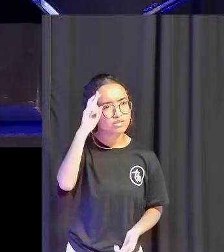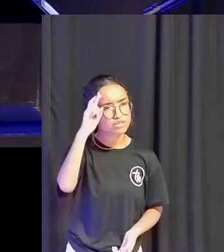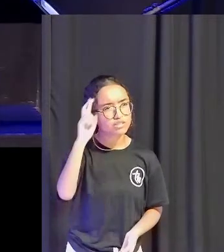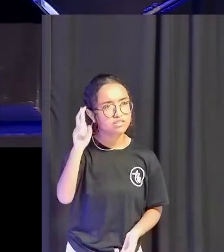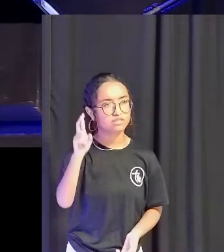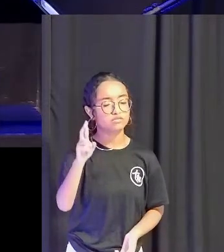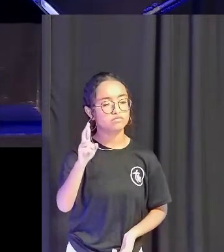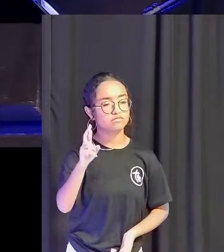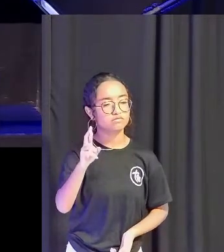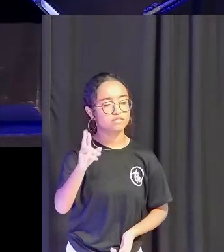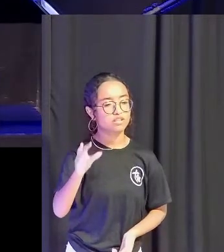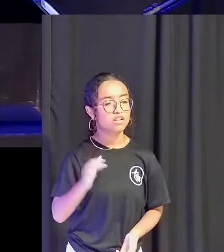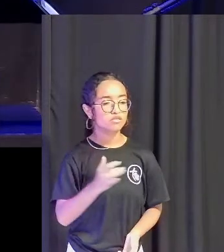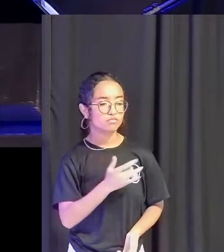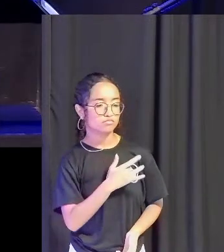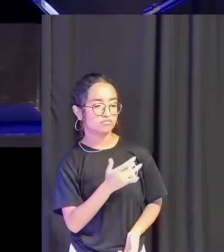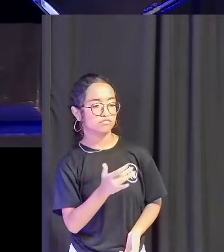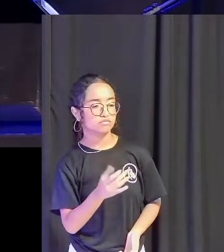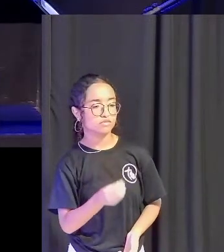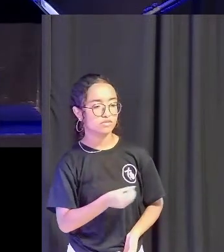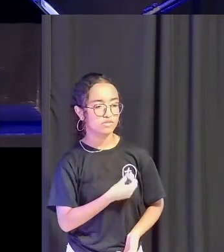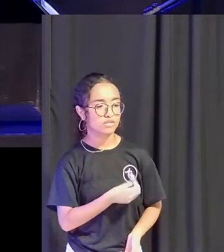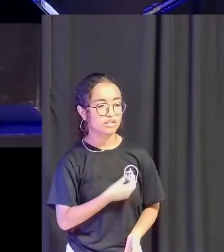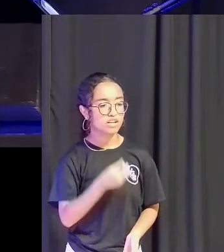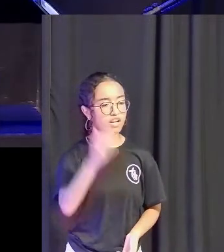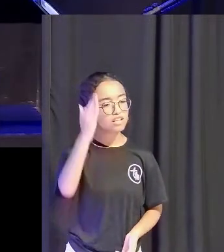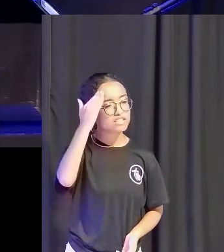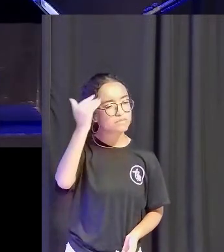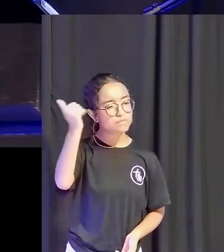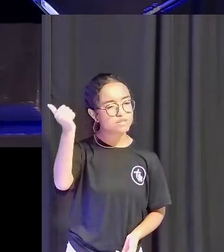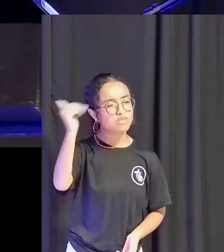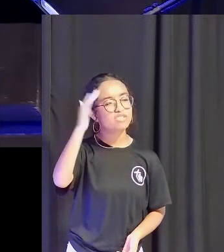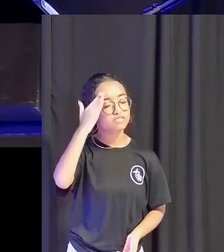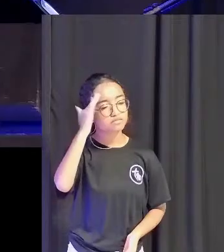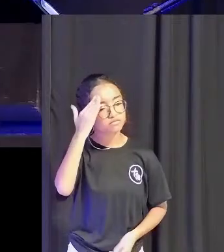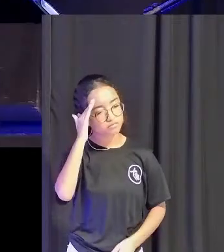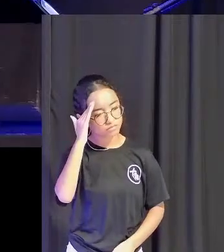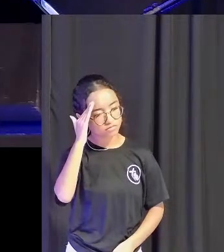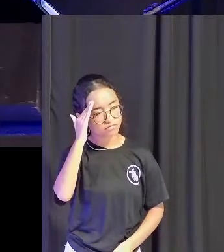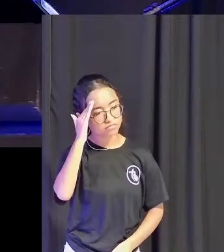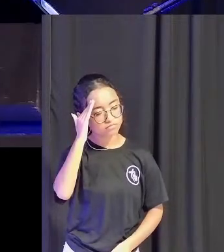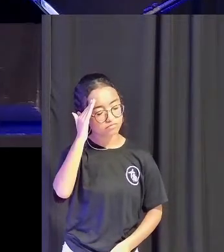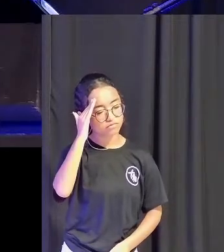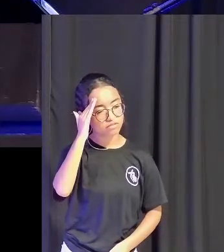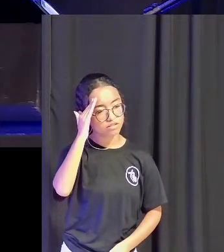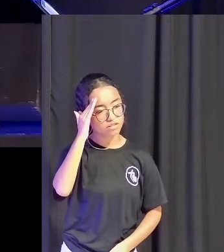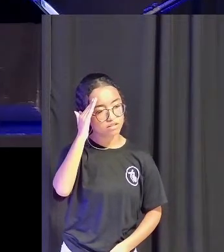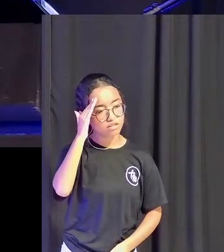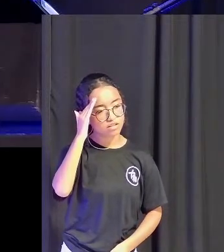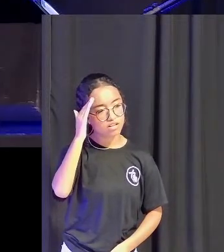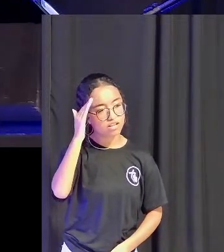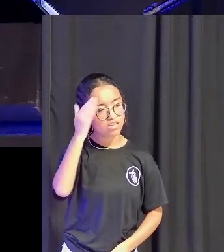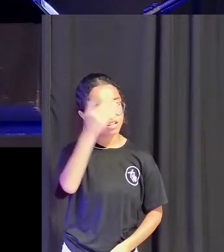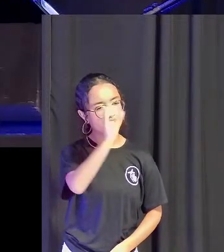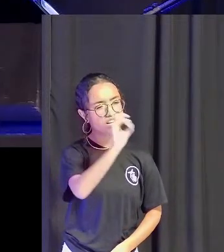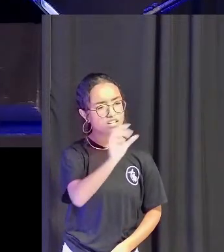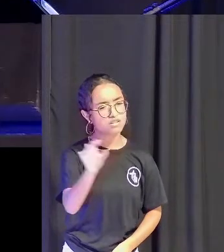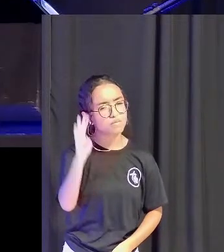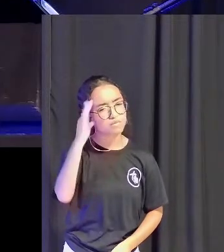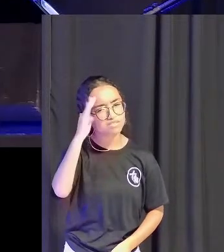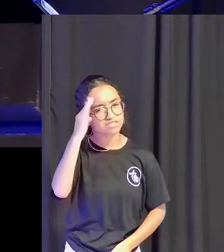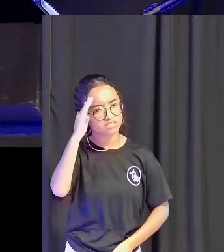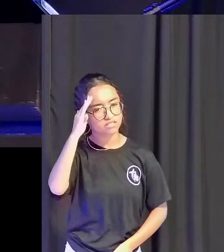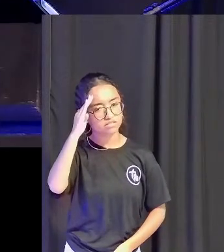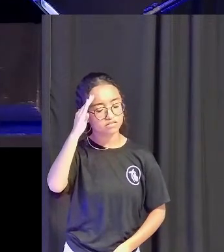suas vidas, dando sabedoria e entendimento, que eles possam entender e